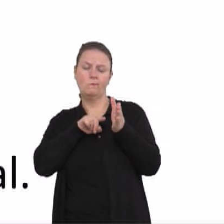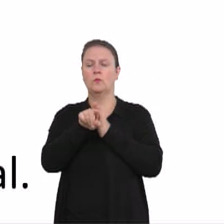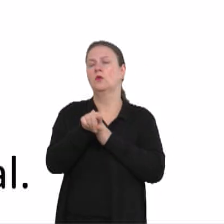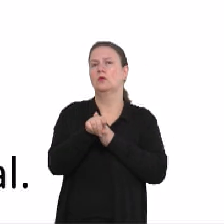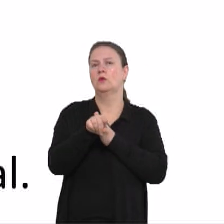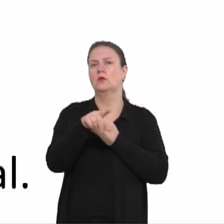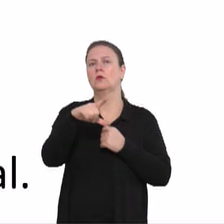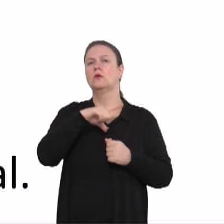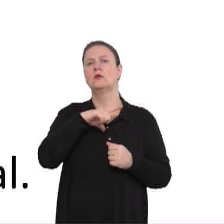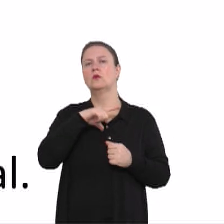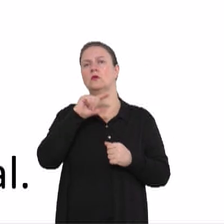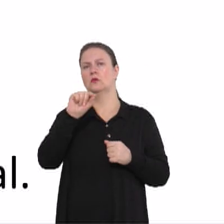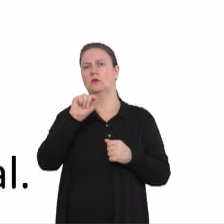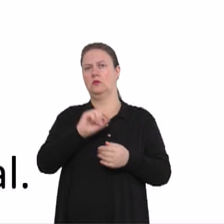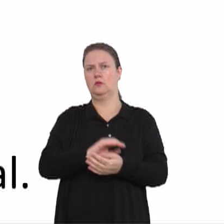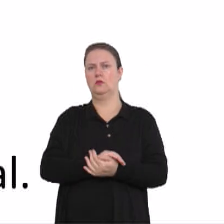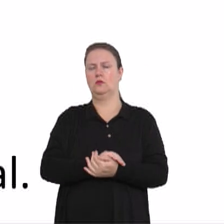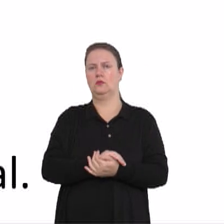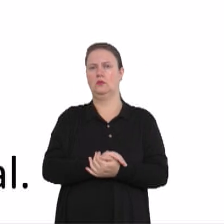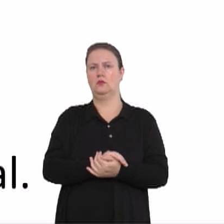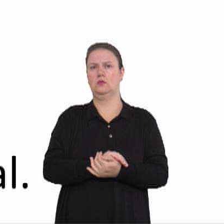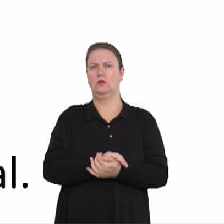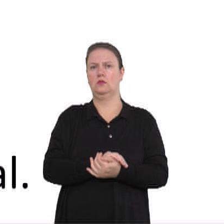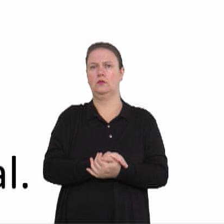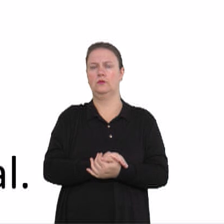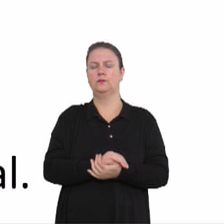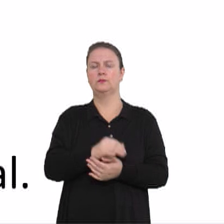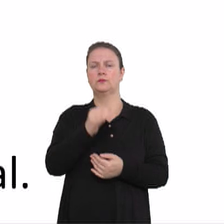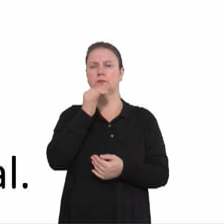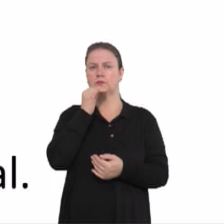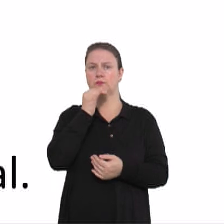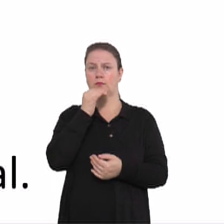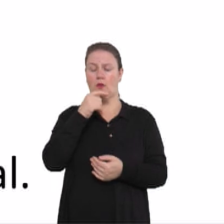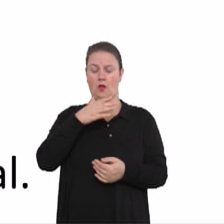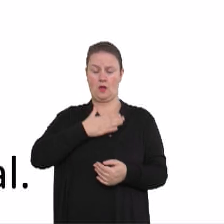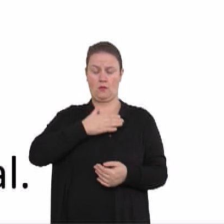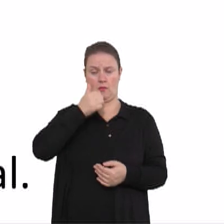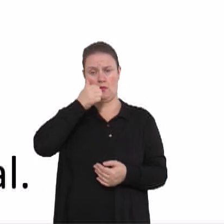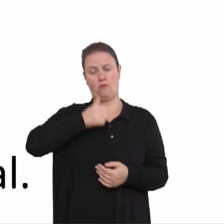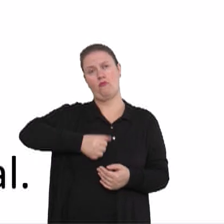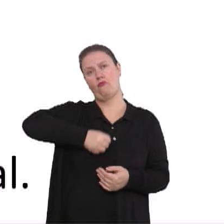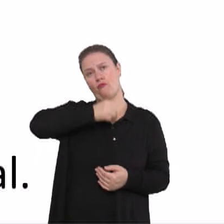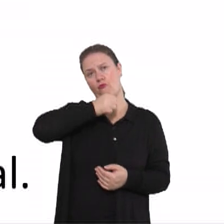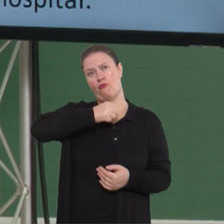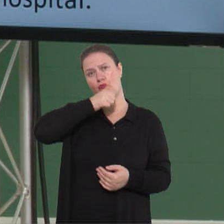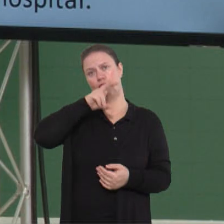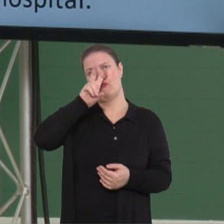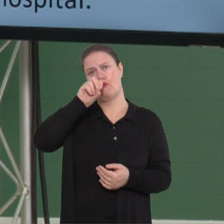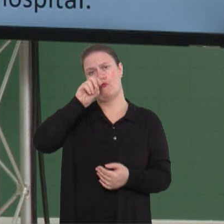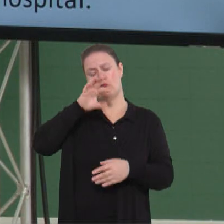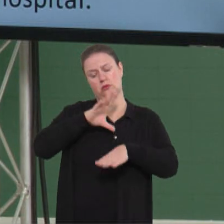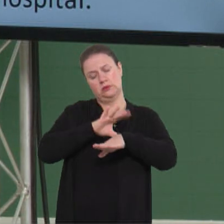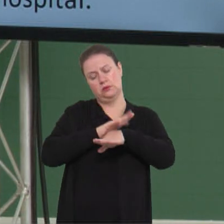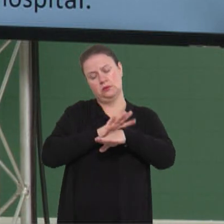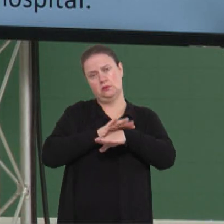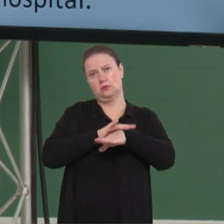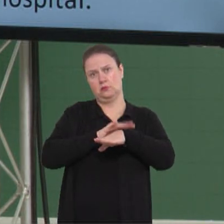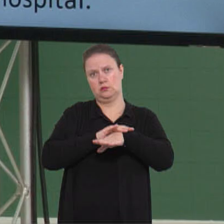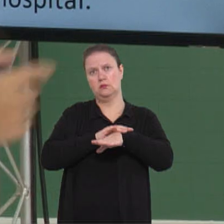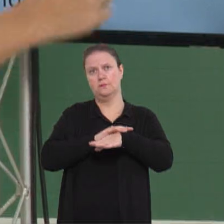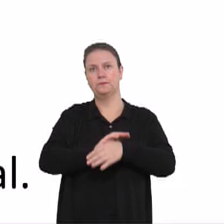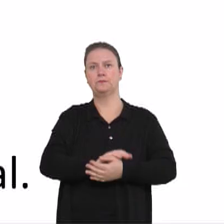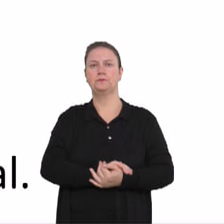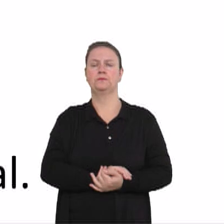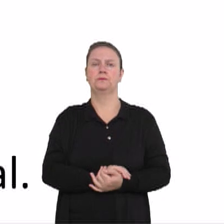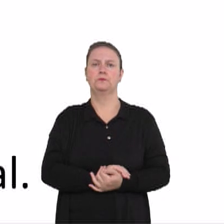nós temos assim ó na grama e ser por exemplo minha voz está doente será em visitor at the